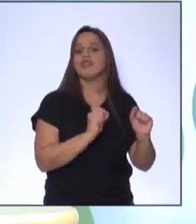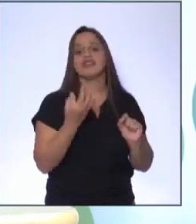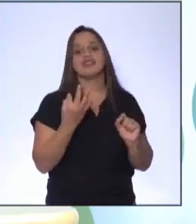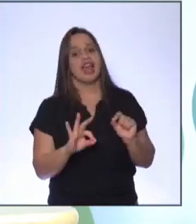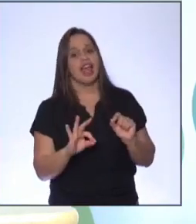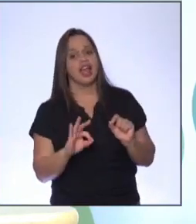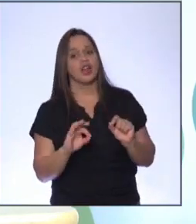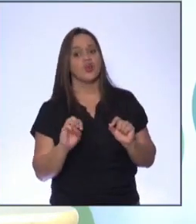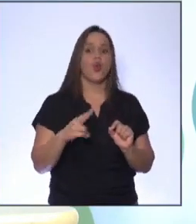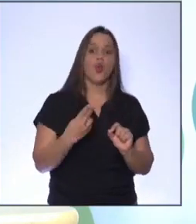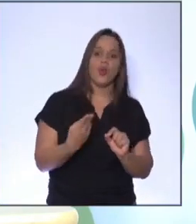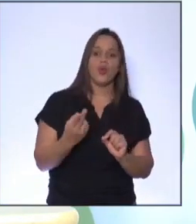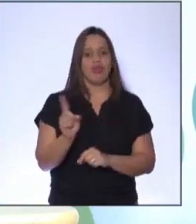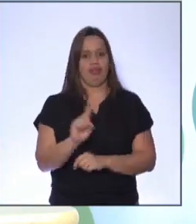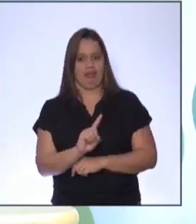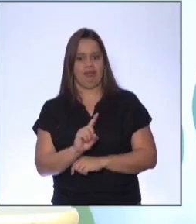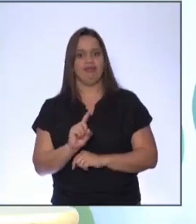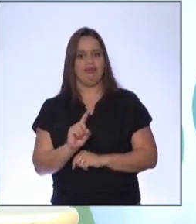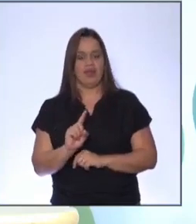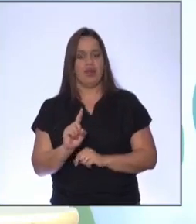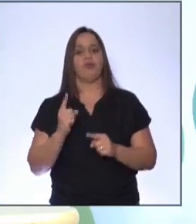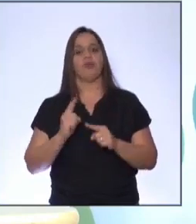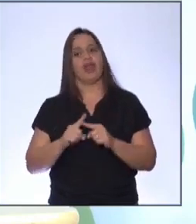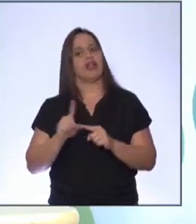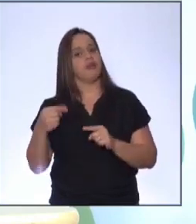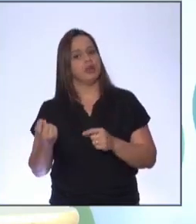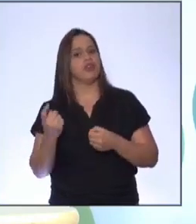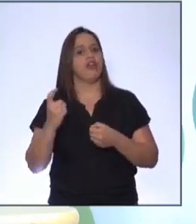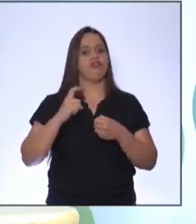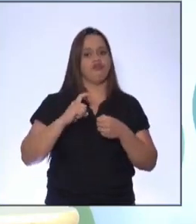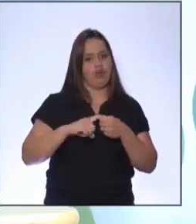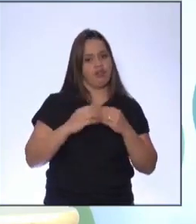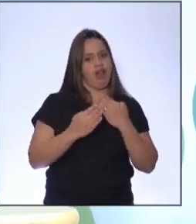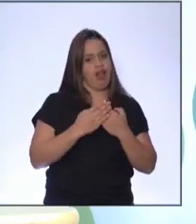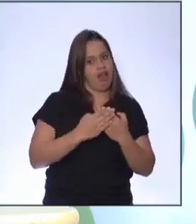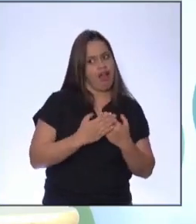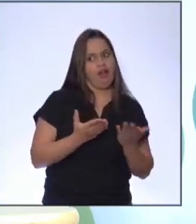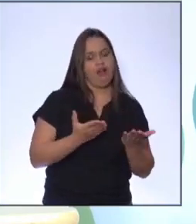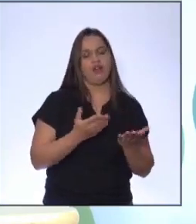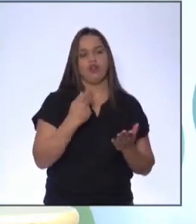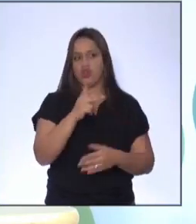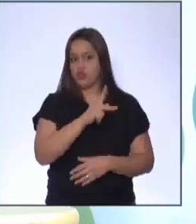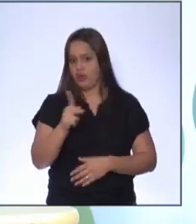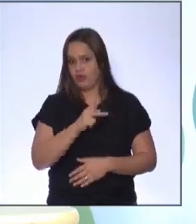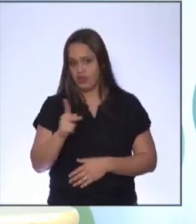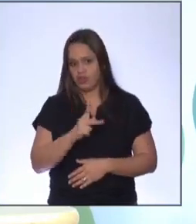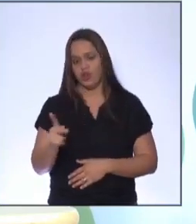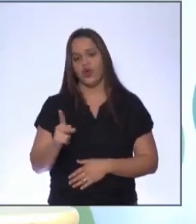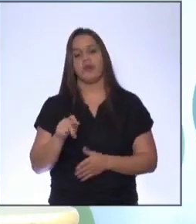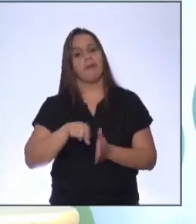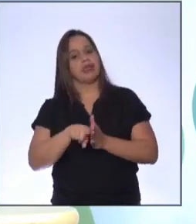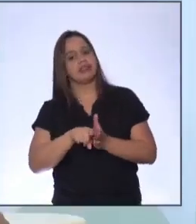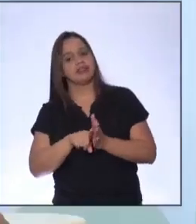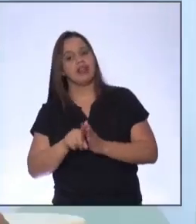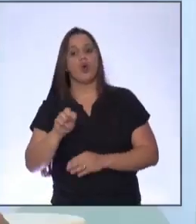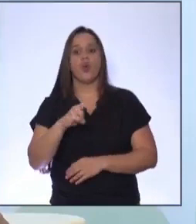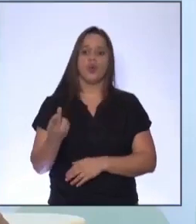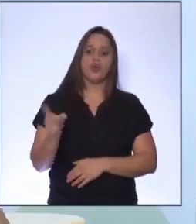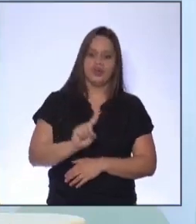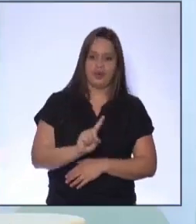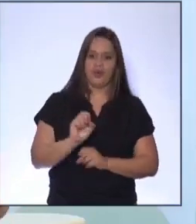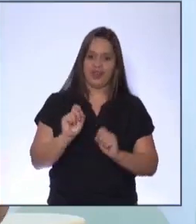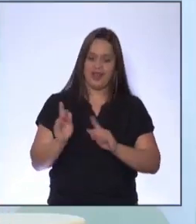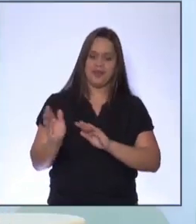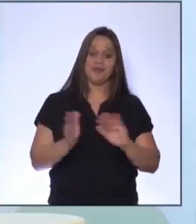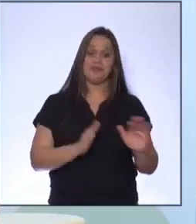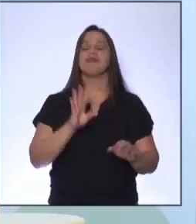aí de anotação para depois conversar com seus professores e pesquisarem, ou não, né? Vamos lá? Legal, é isso mesmo,